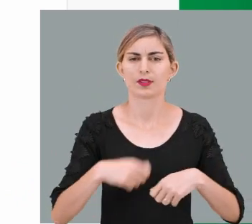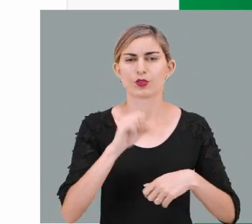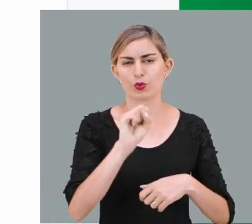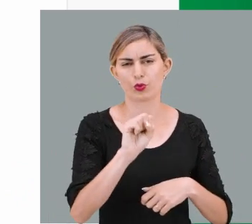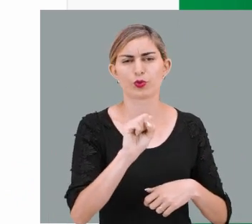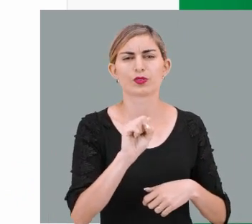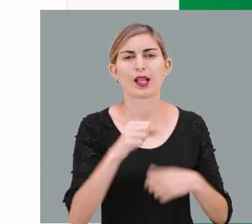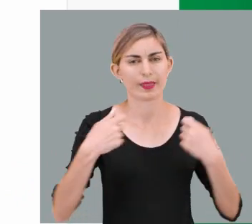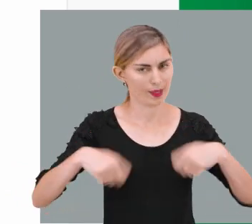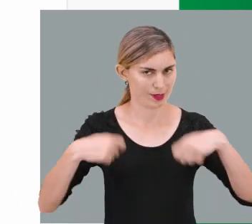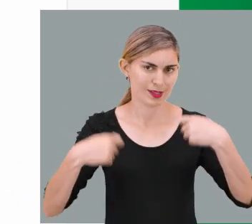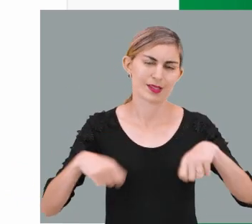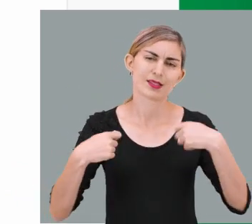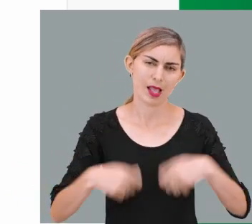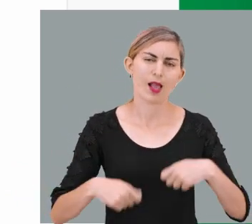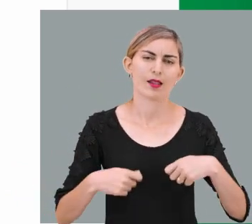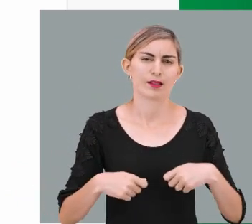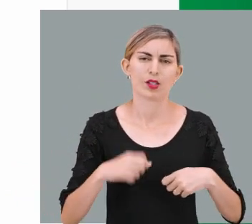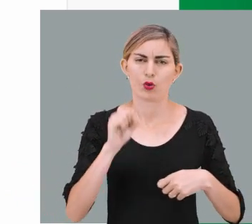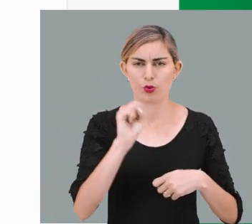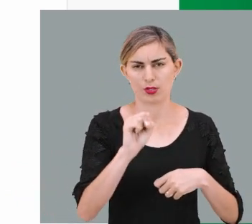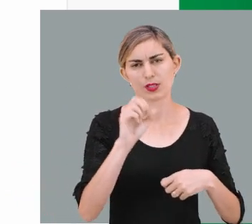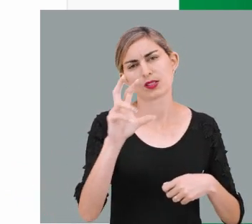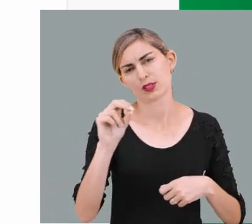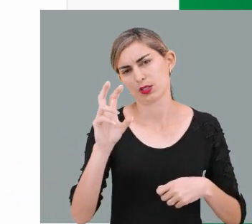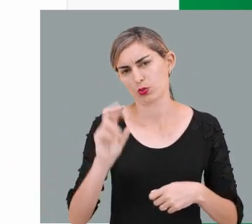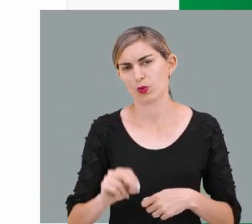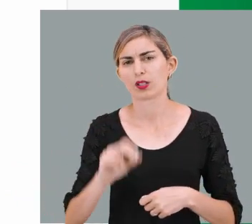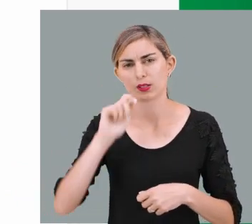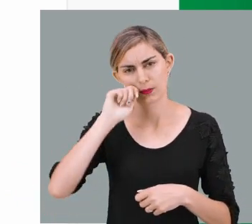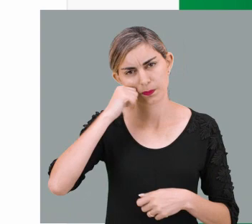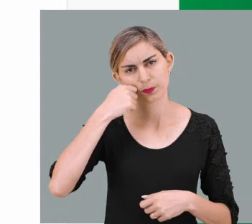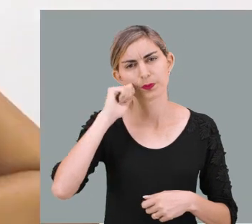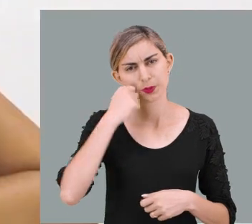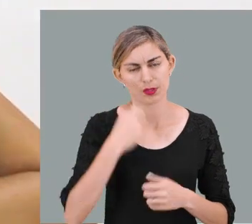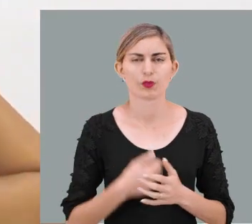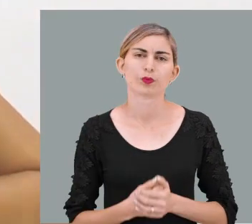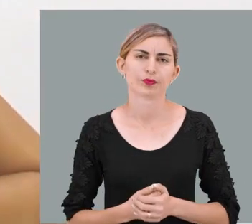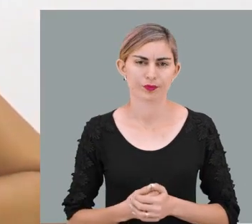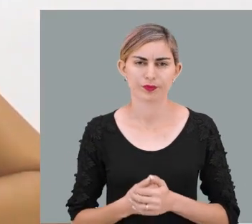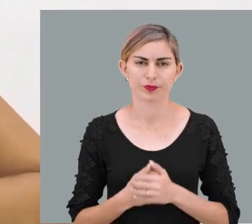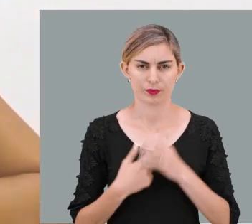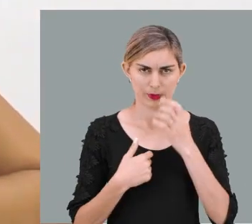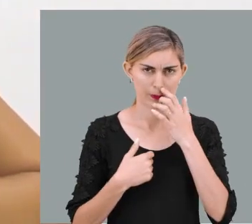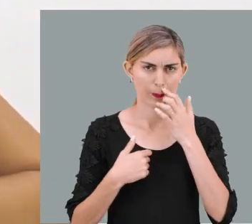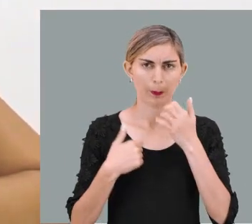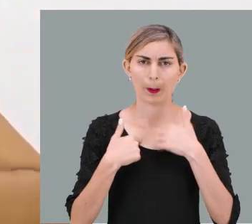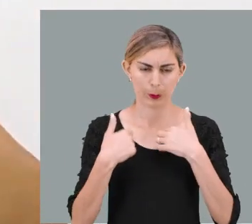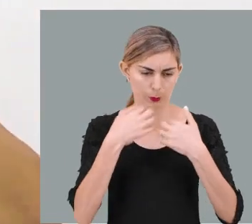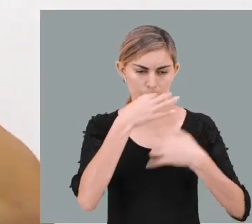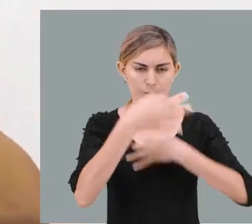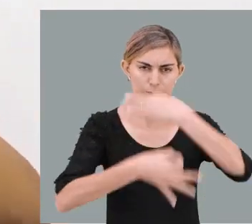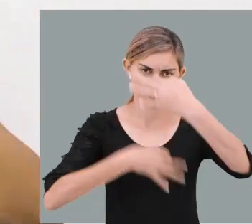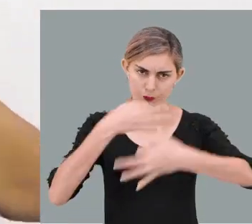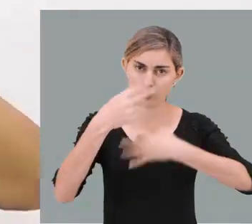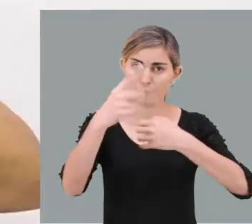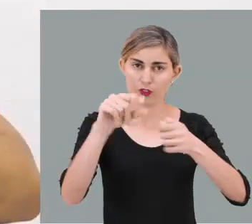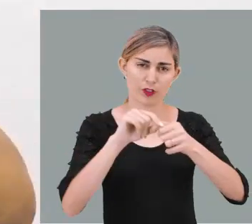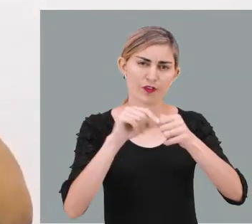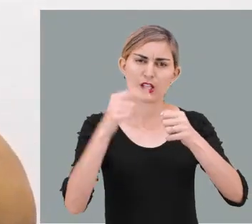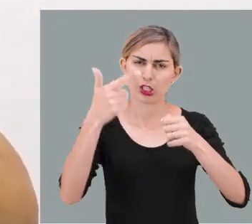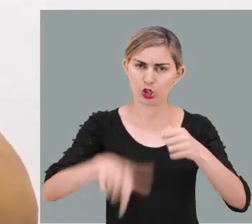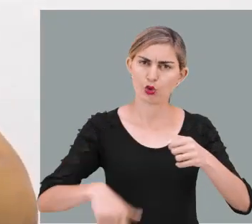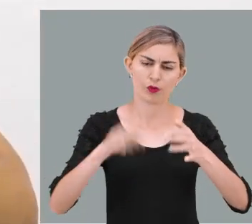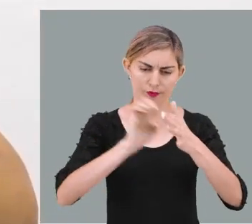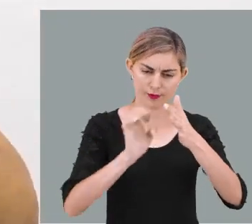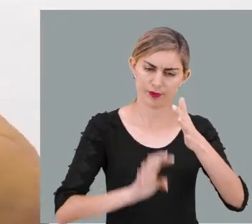de 850, a necessidade, a demanda de 850 sanduíches. Eu sugiro que vocês